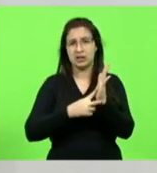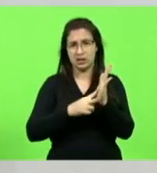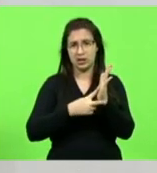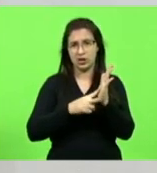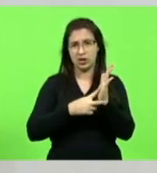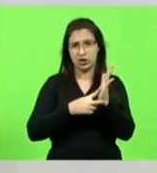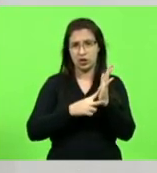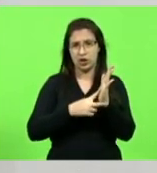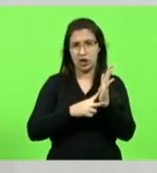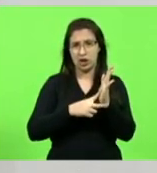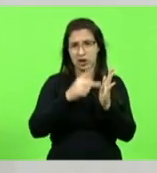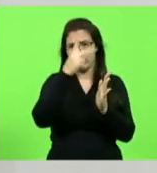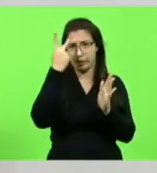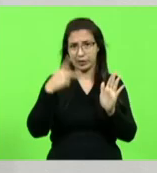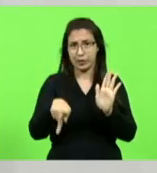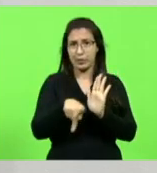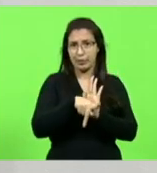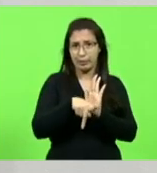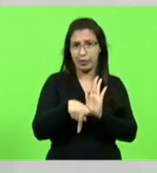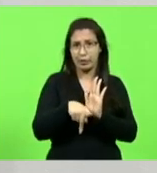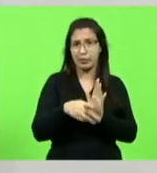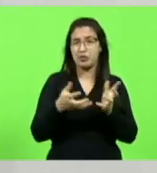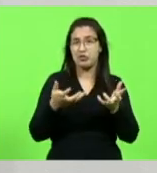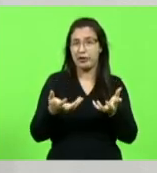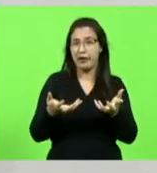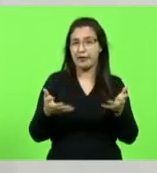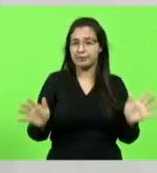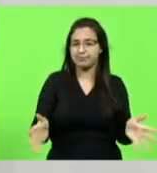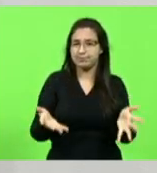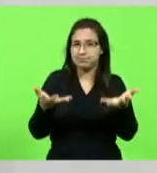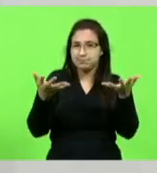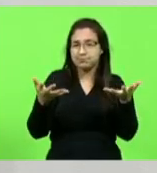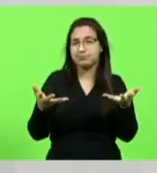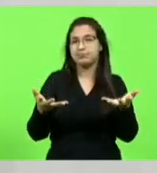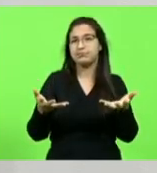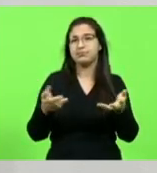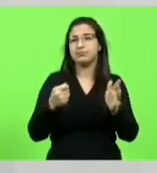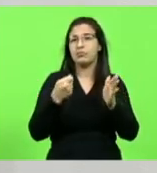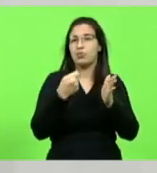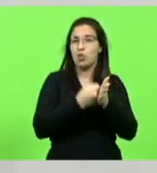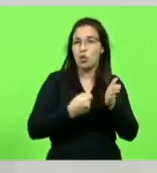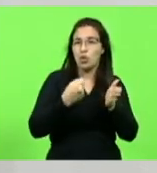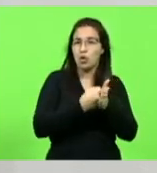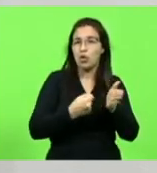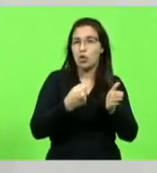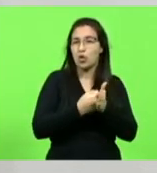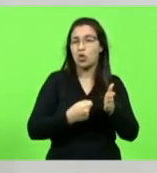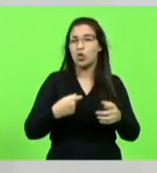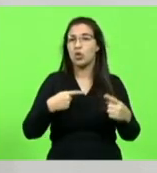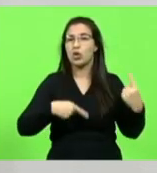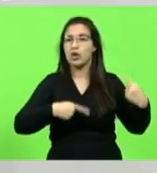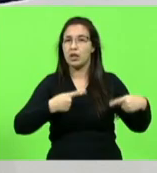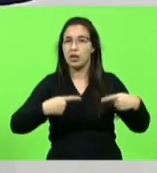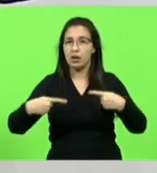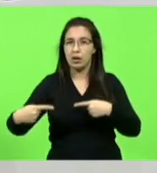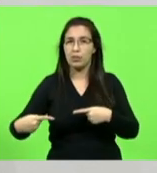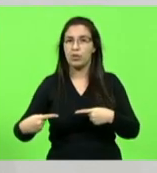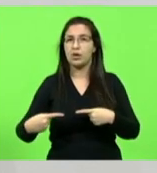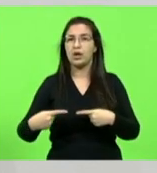para promover a sua luta política, para promover a sua próxima eleição no